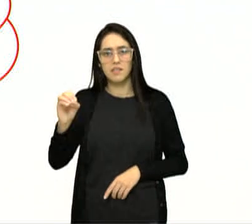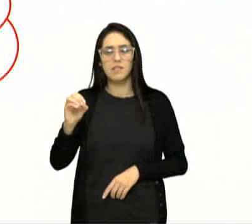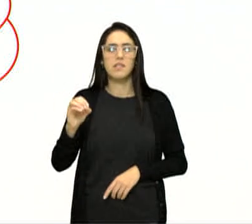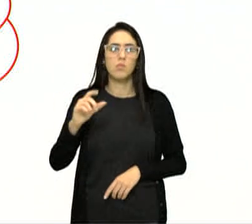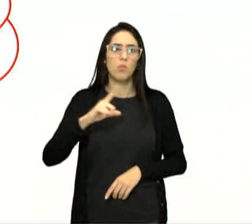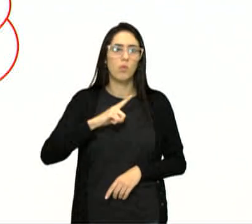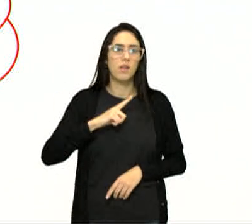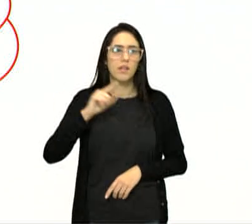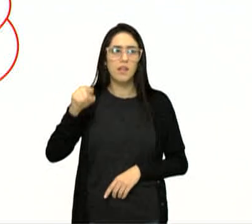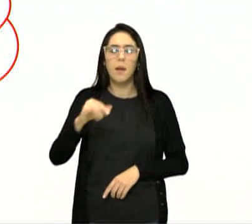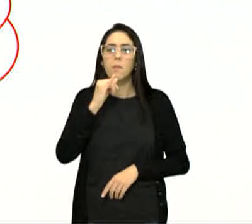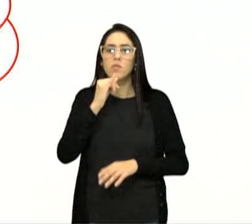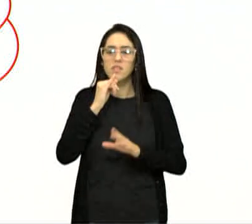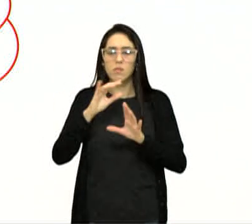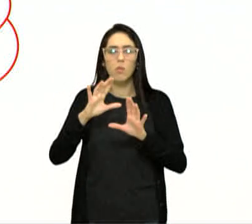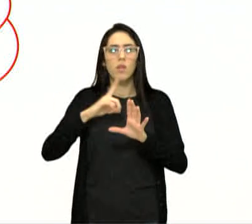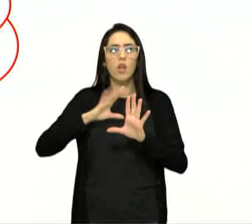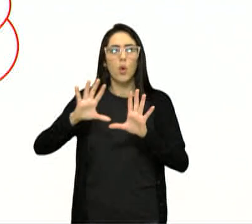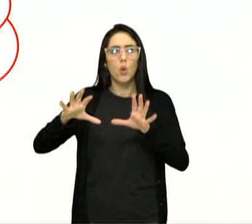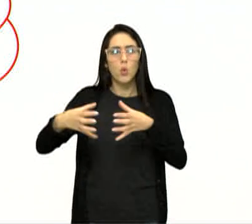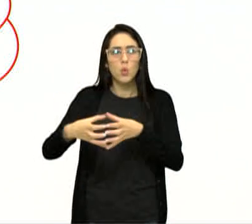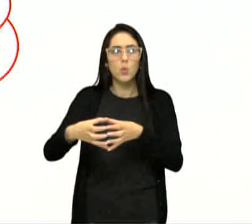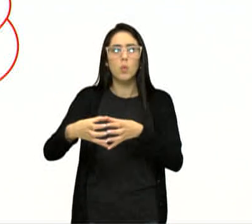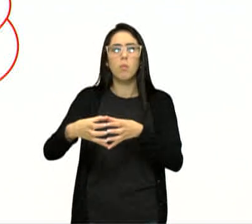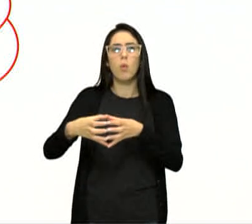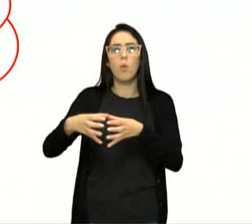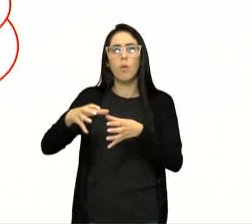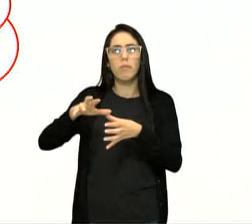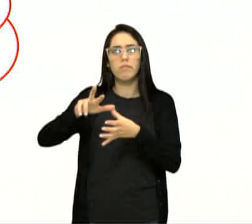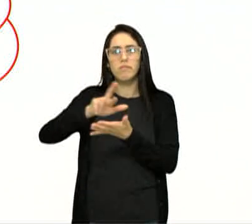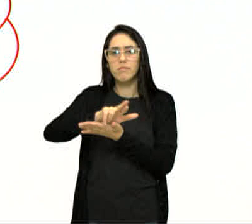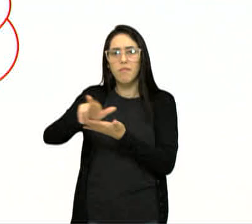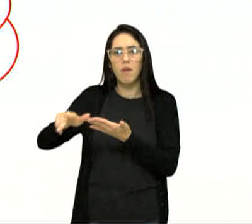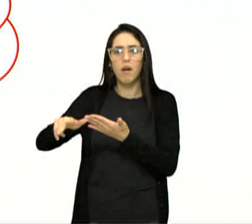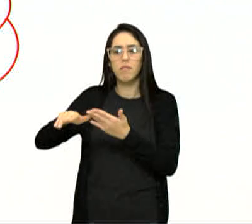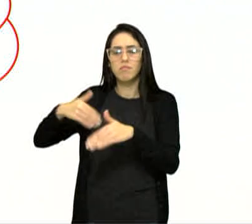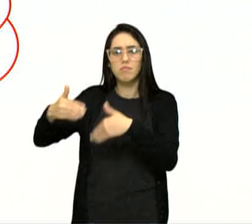exemplo ali no grupo dos quinidários, quando a gente tem lá as